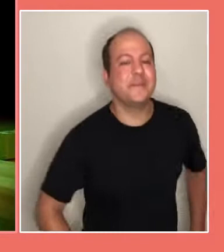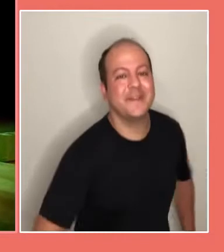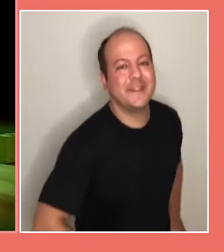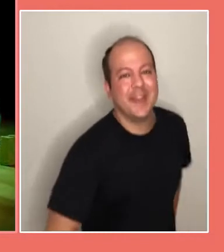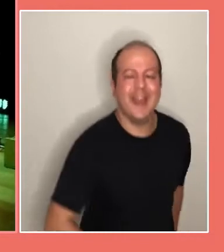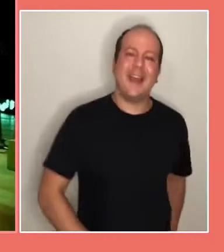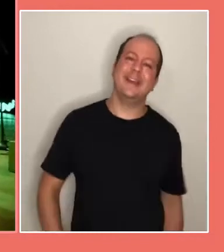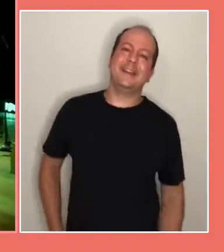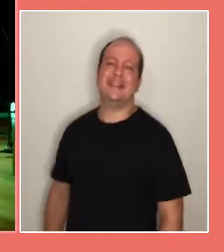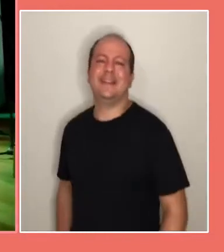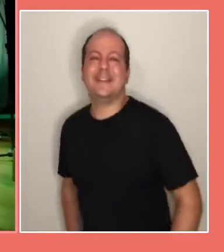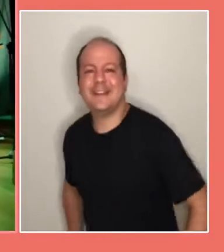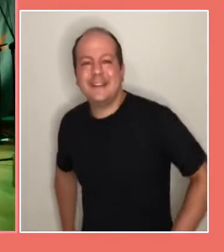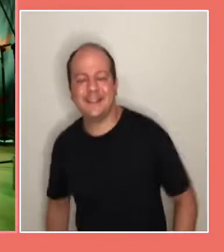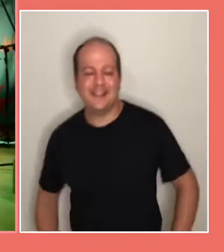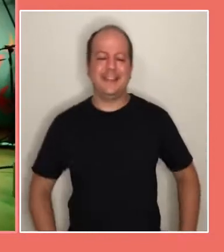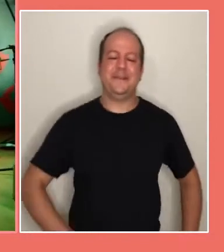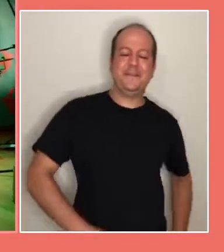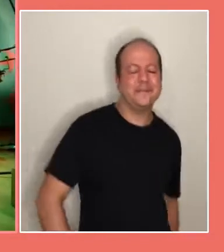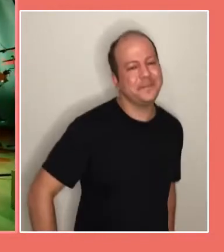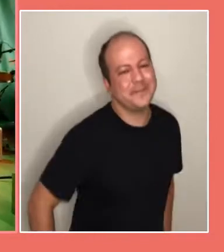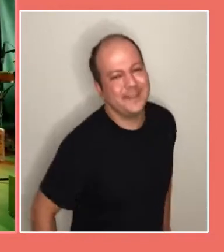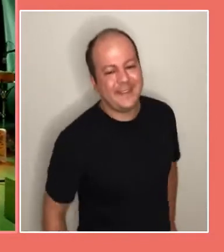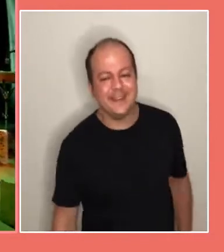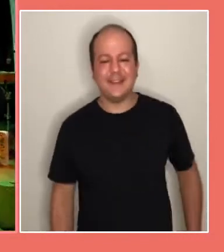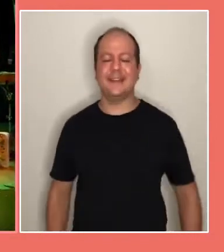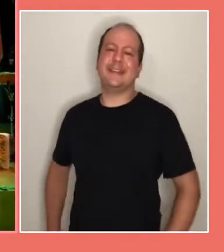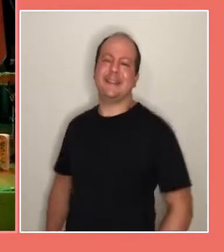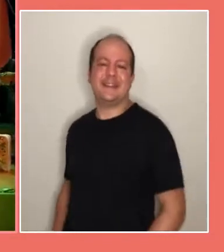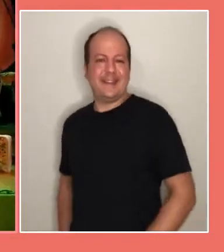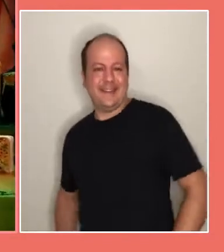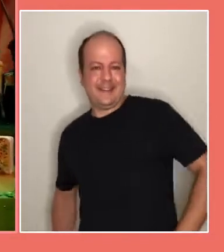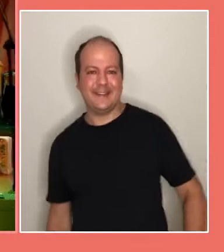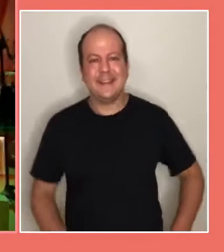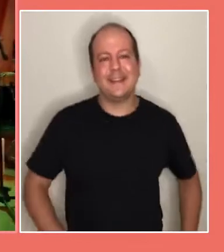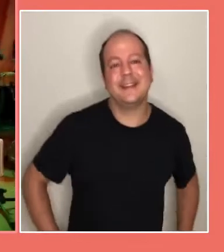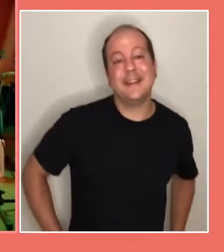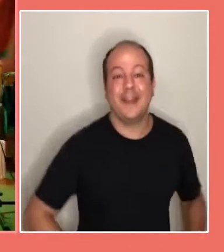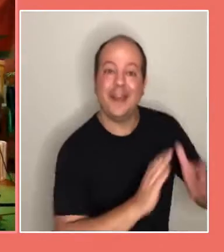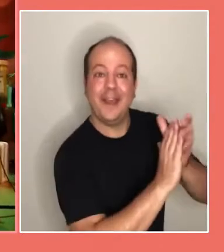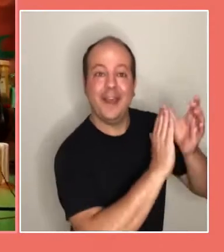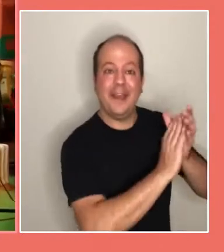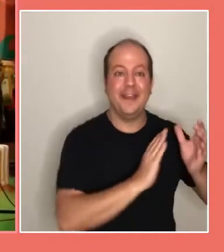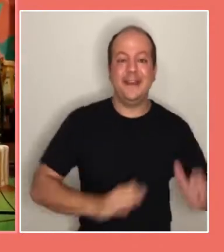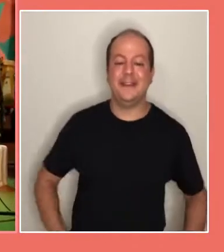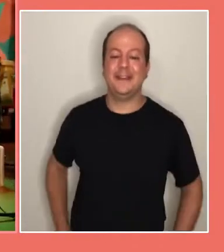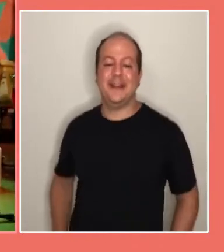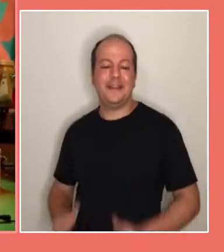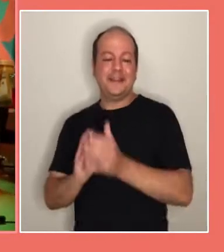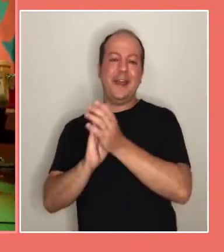Ai, ai, ai, ai. Gingue, gingue, gingue, gingue, gingue, gingue, gingue, gingue, gingue, gingue, gingue, gingue, gingue, gingue, gingue.